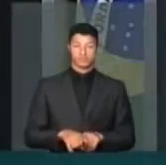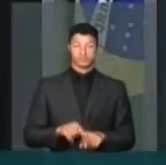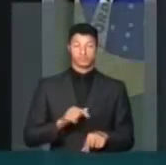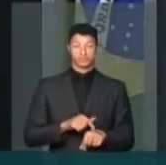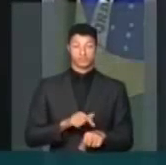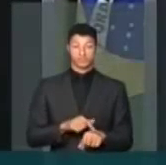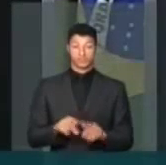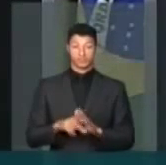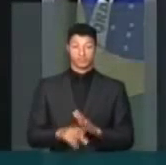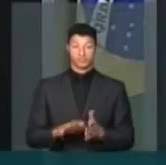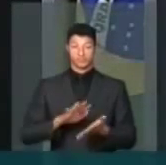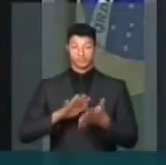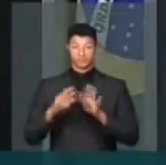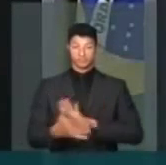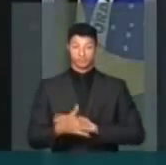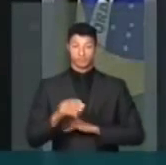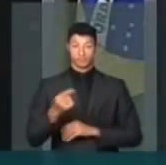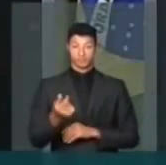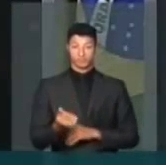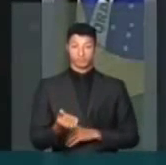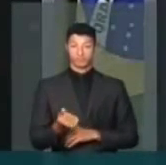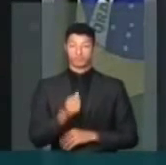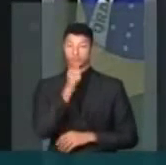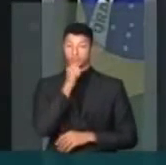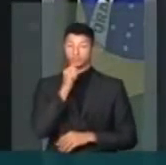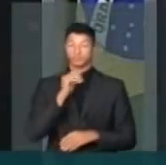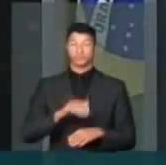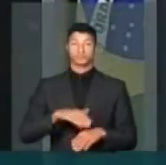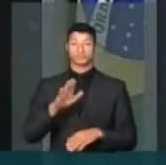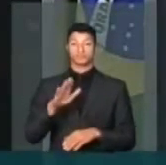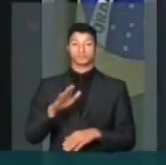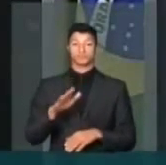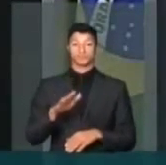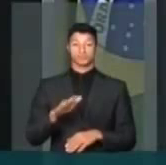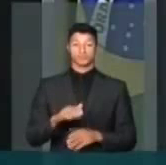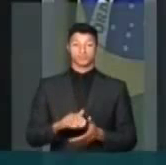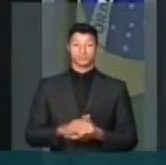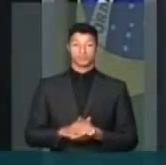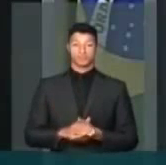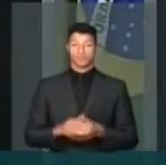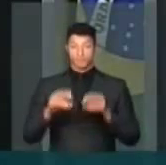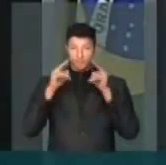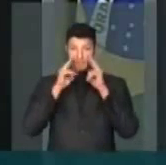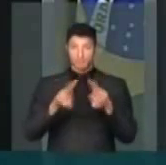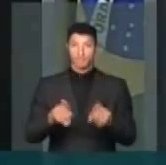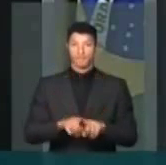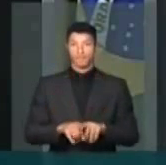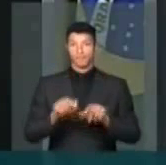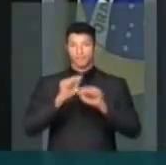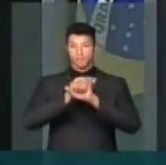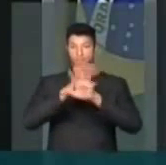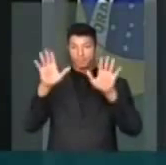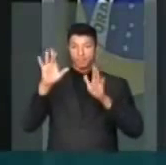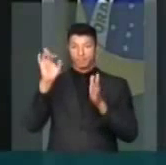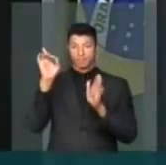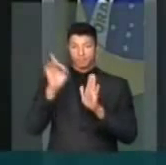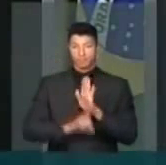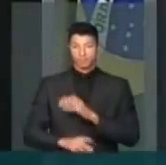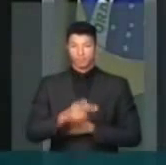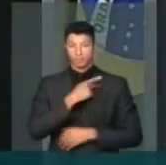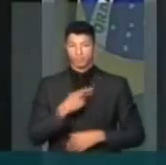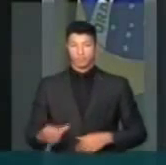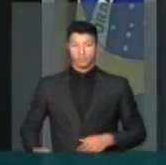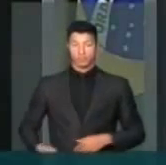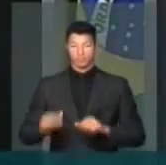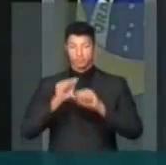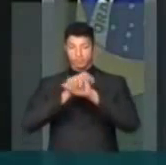se estendem no tempo e transformam esses custos ainda mais elevados. Vemos com a clareza o decreto presidencial que